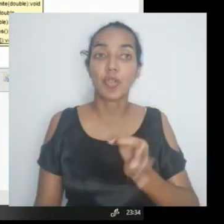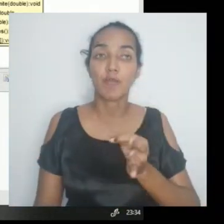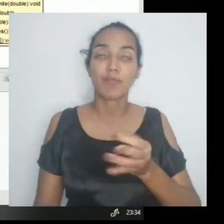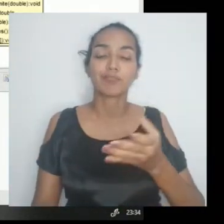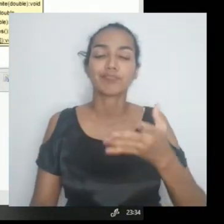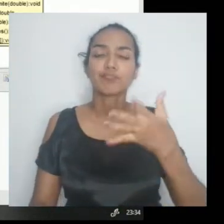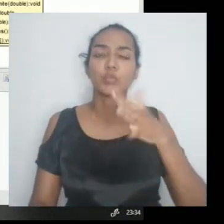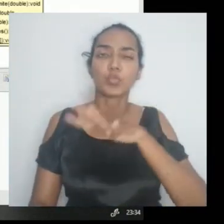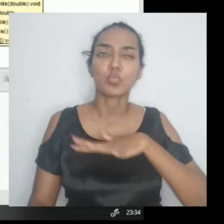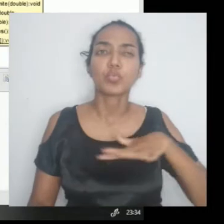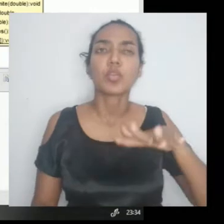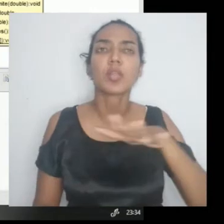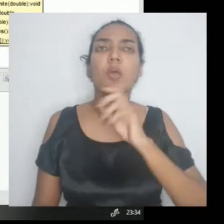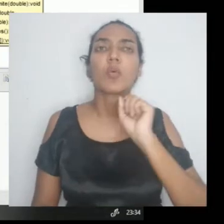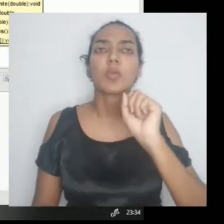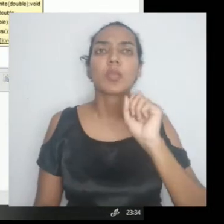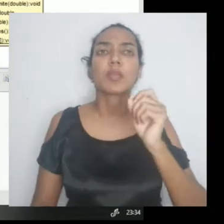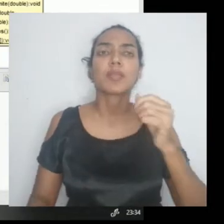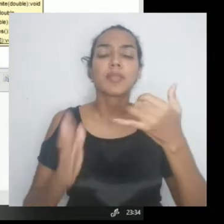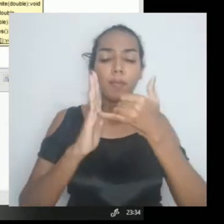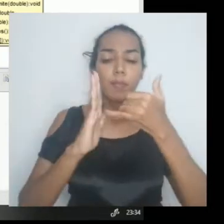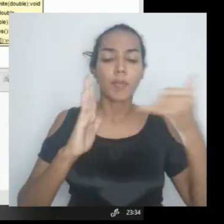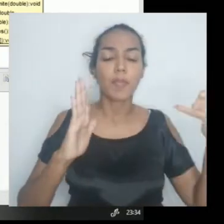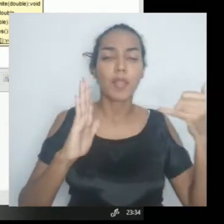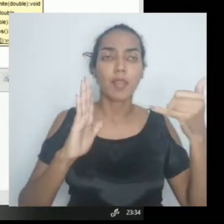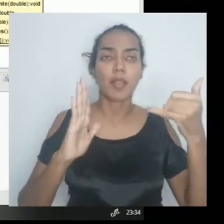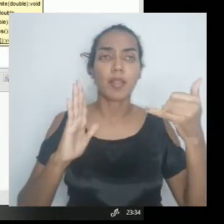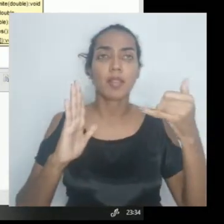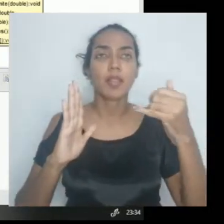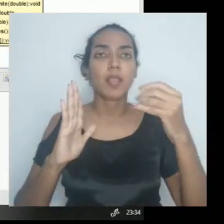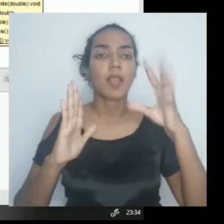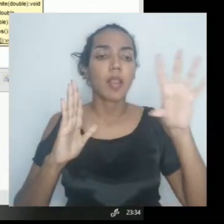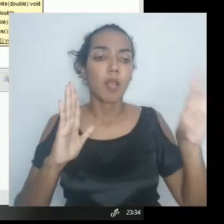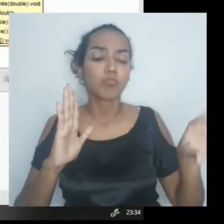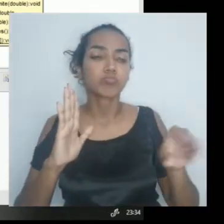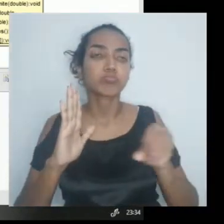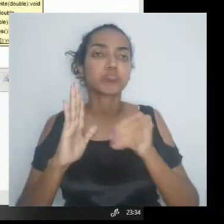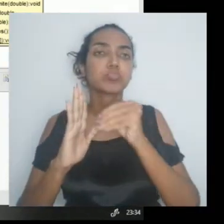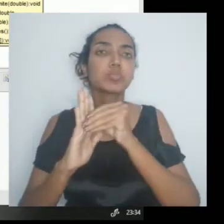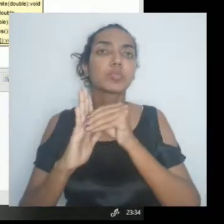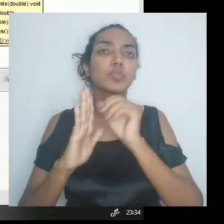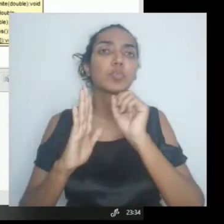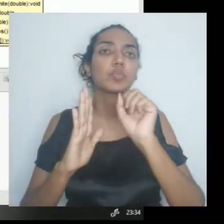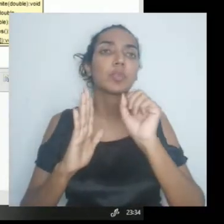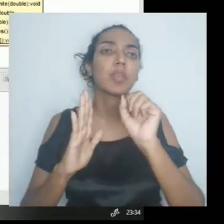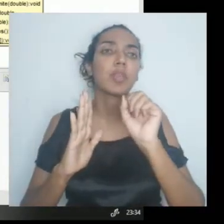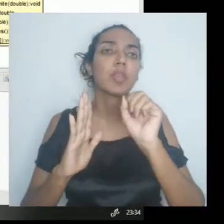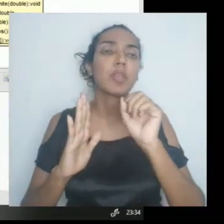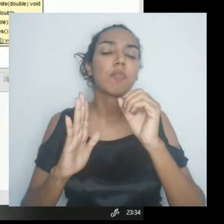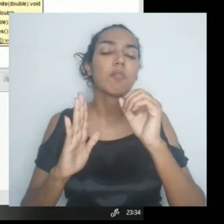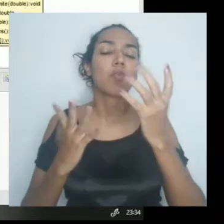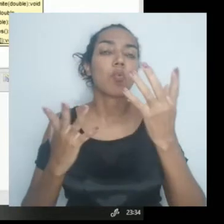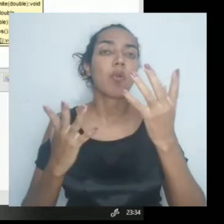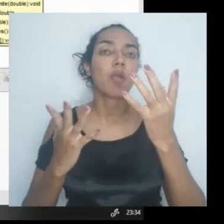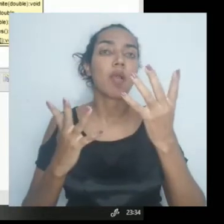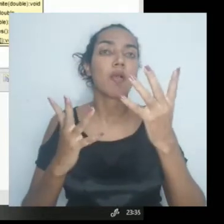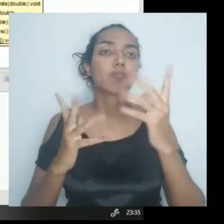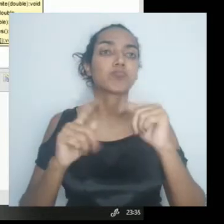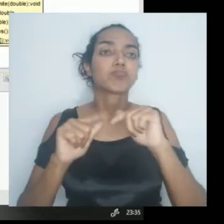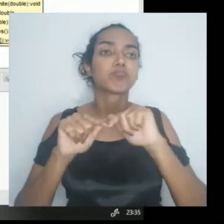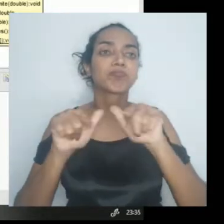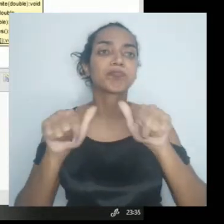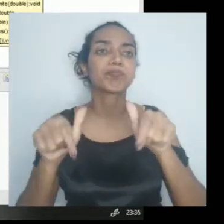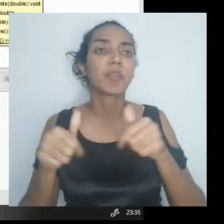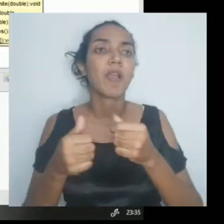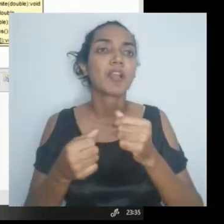na primeira linha do construtor, adiciona uma chamada vazia ao construtor da classe mãe. Ou seja, Java tenta fazer